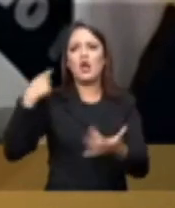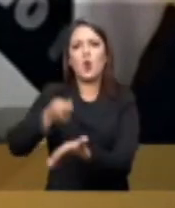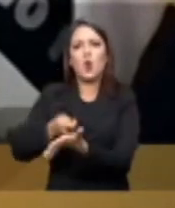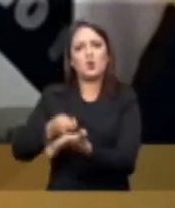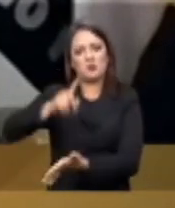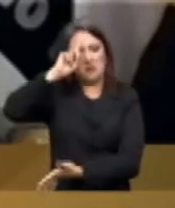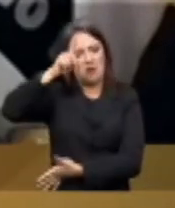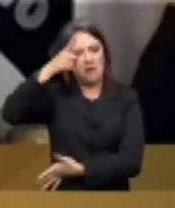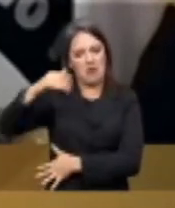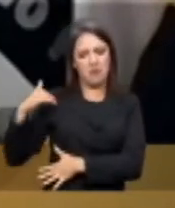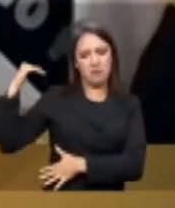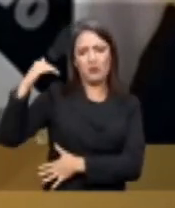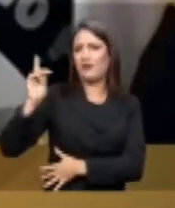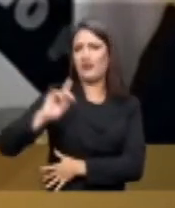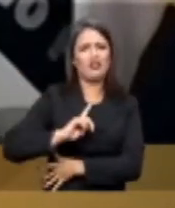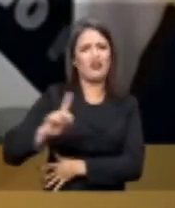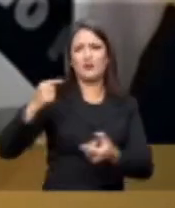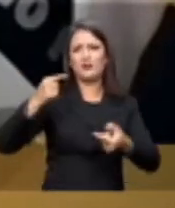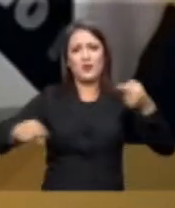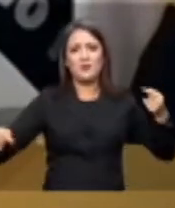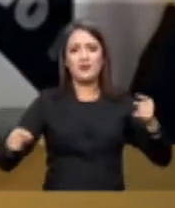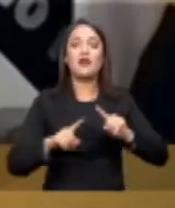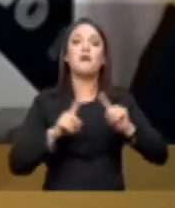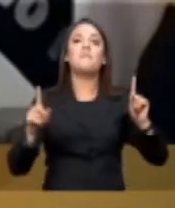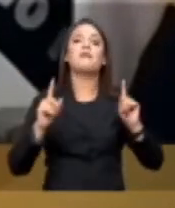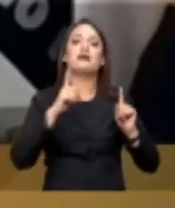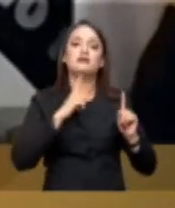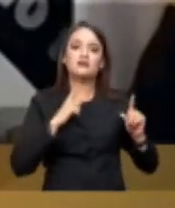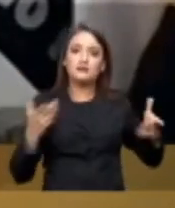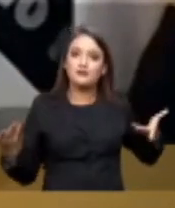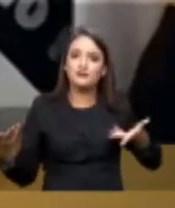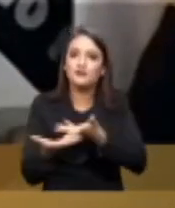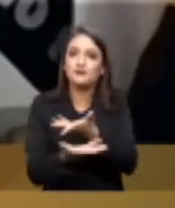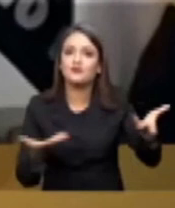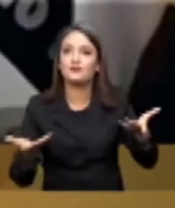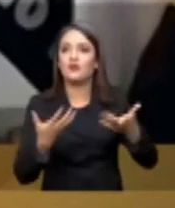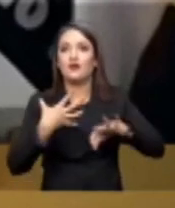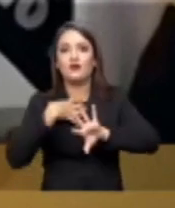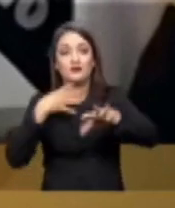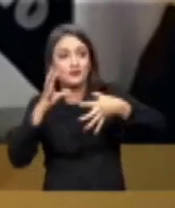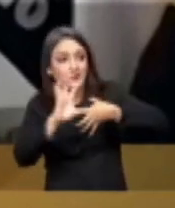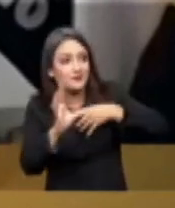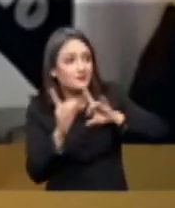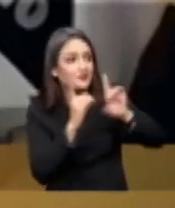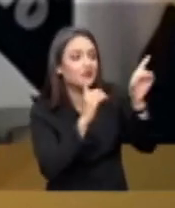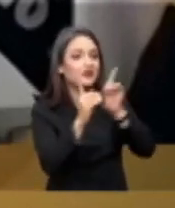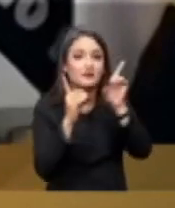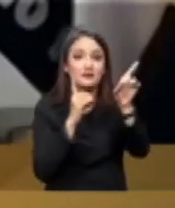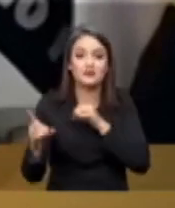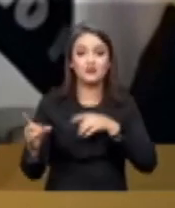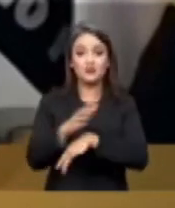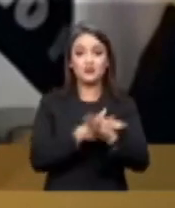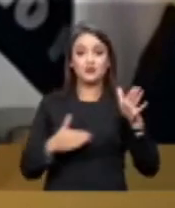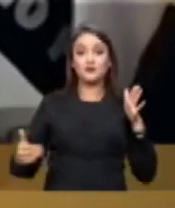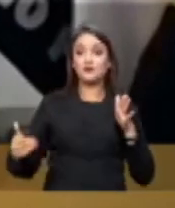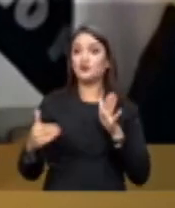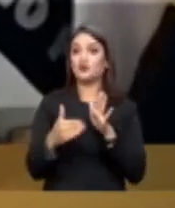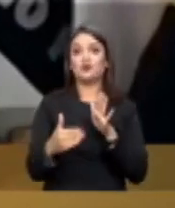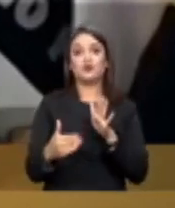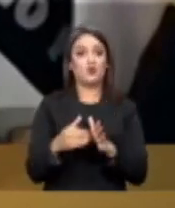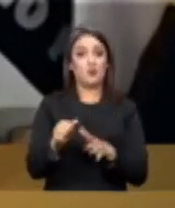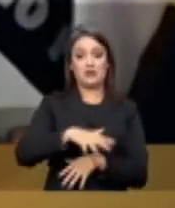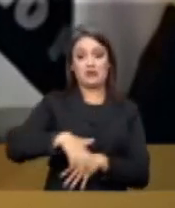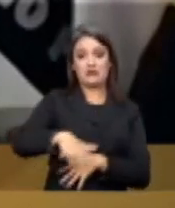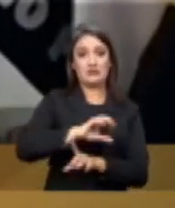natureza ou origem, e sim da integração, do diálogo permanente entre todas as forças da